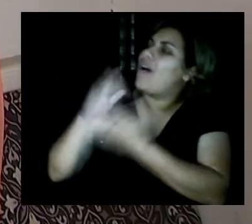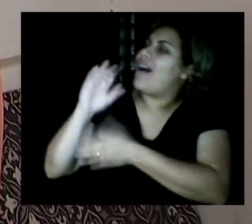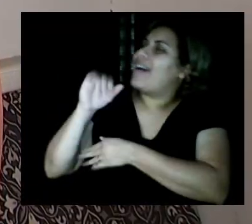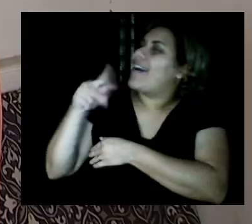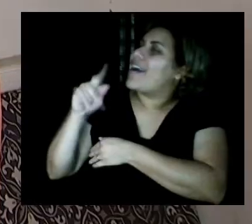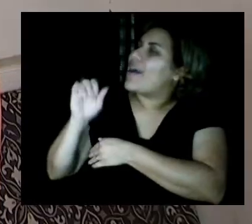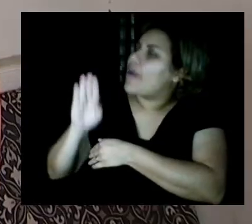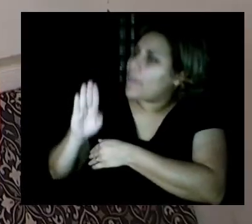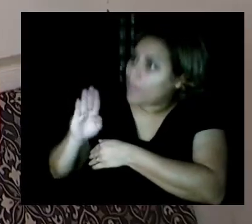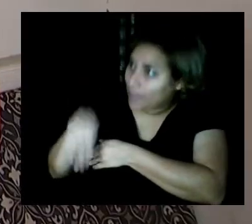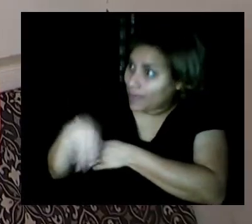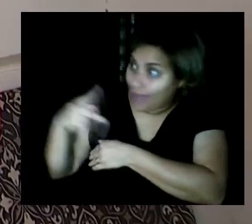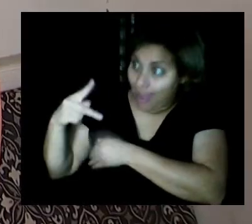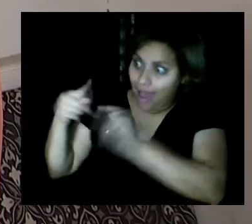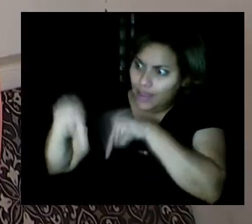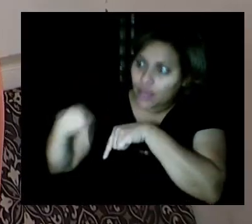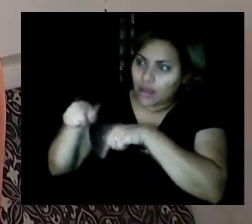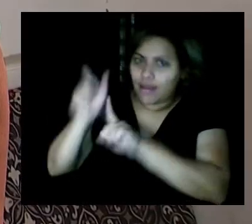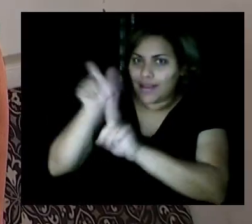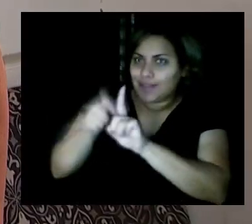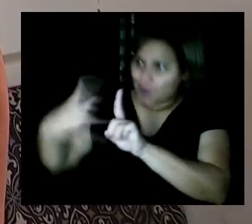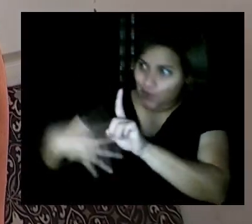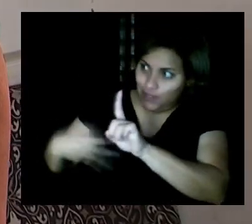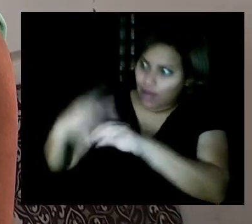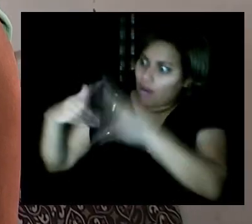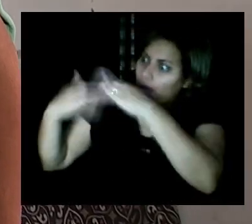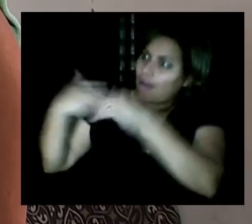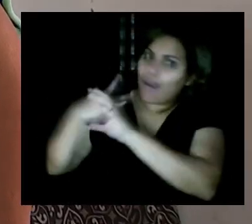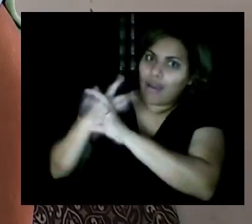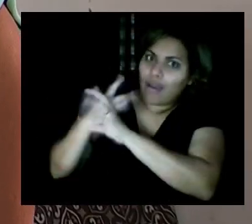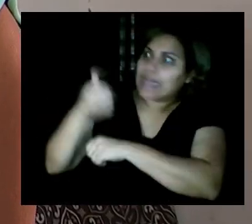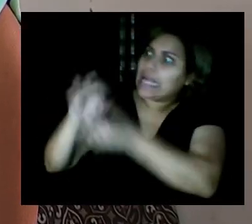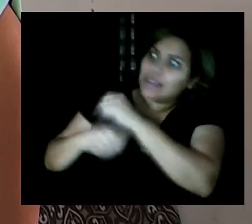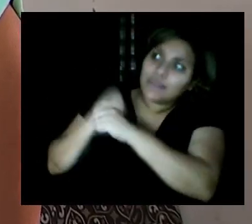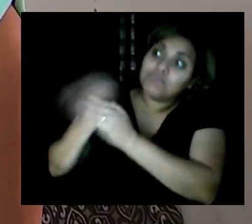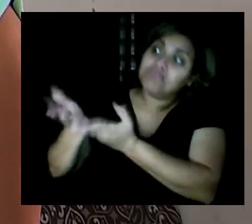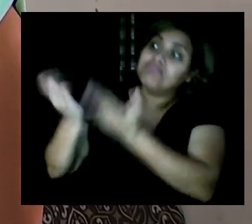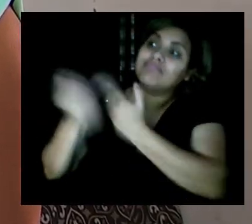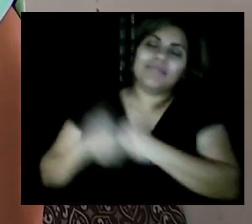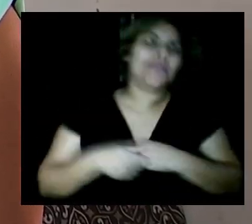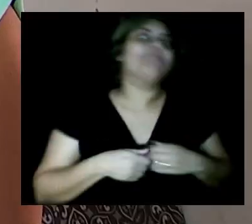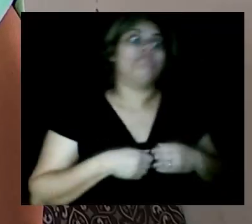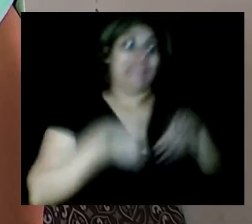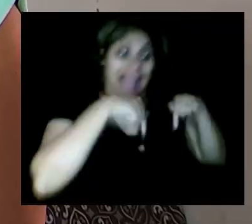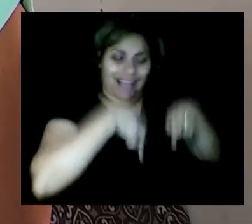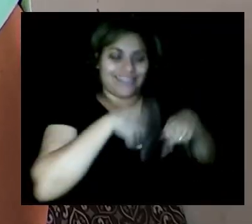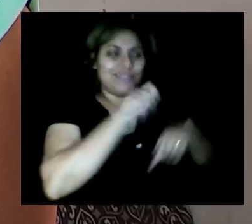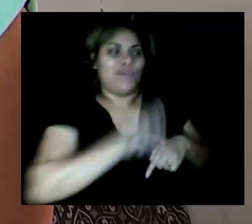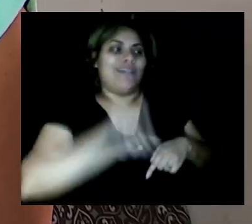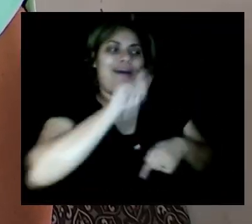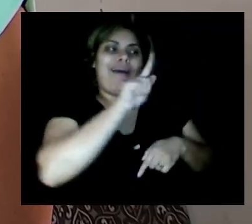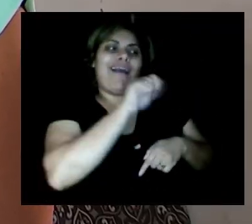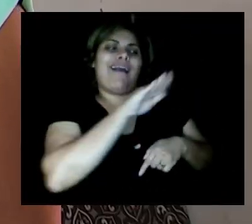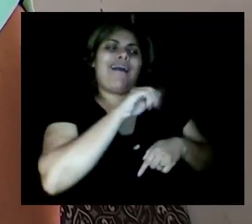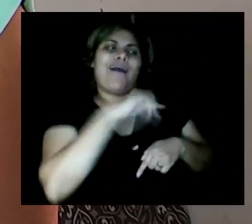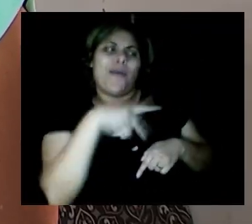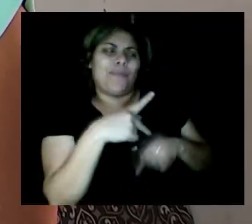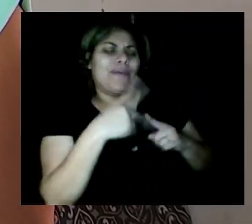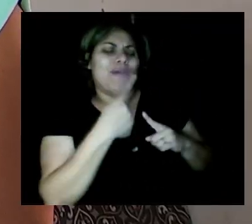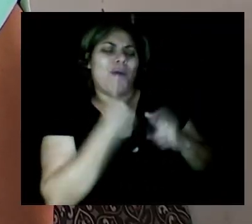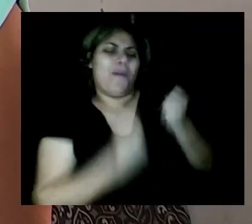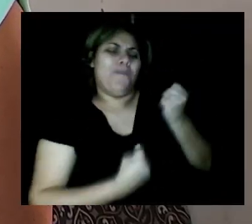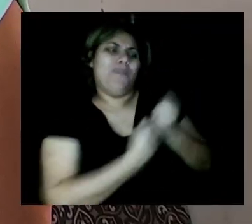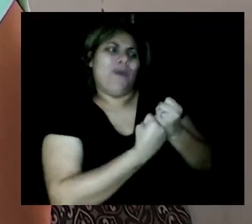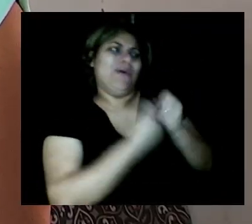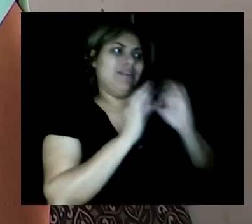desenvolver ao longo desses 10 anos, né? Aqui na ADACAMP eu encontrei assim todo o apoio necessário, tanto para o Benjamin quanto para